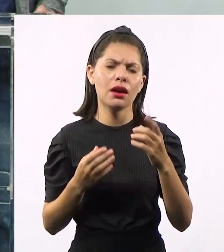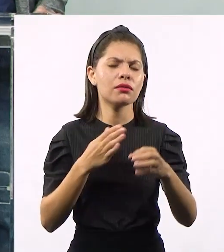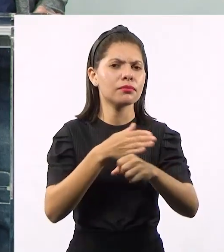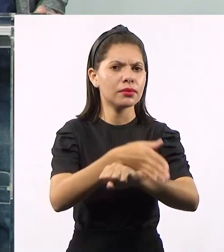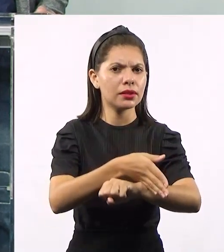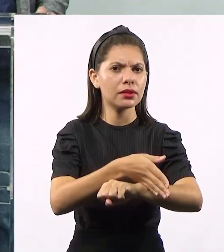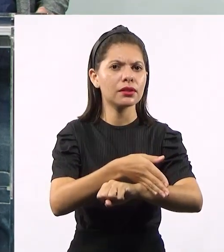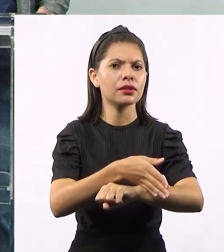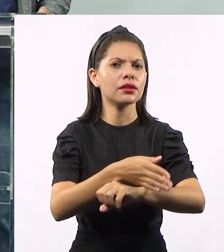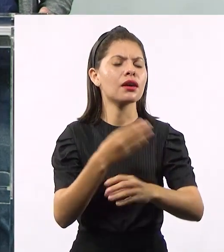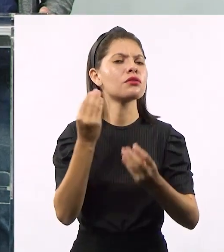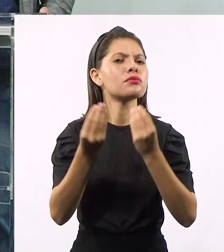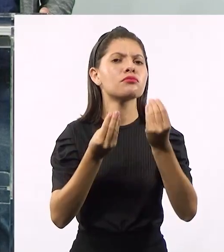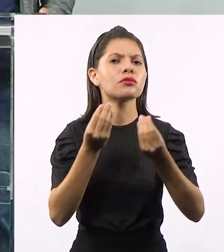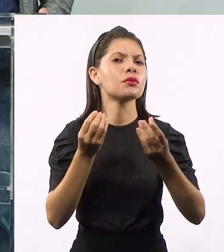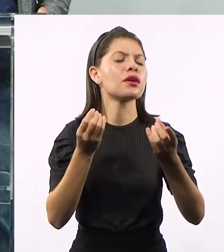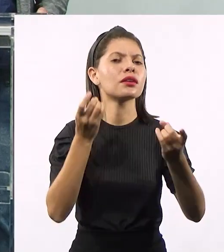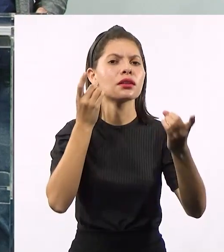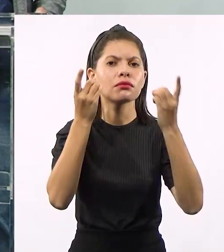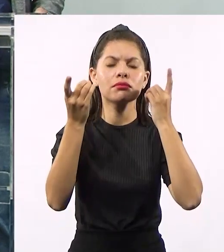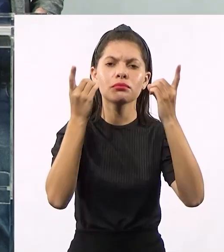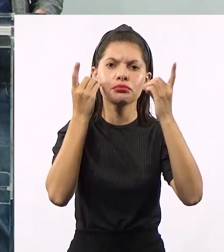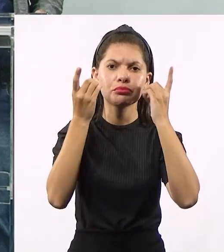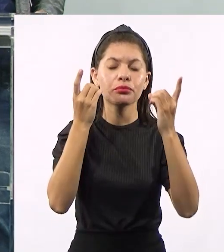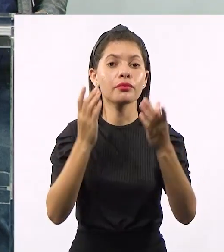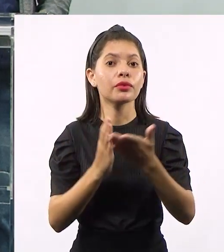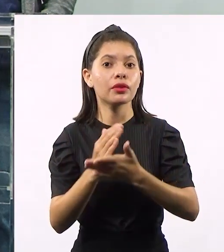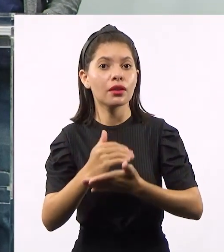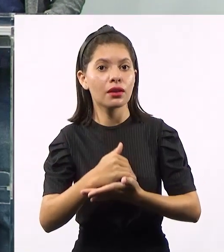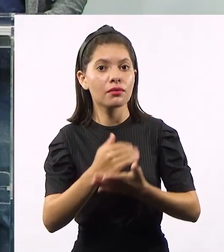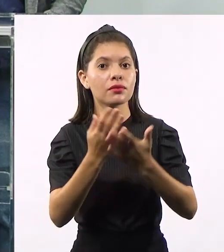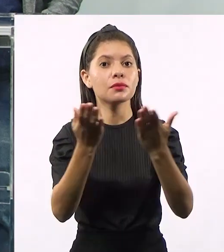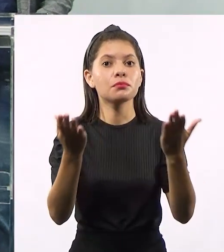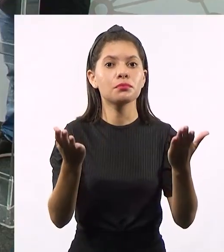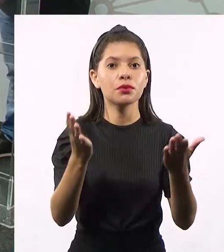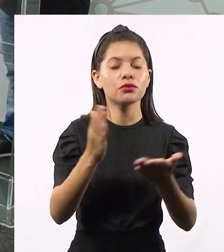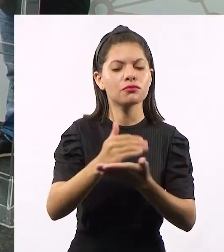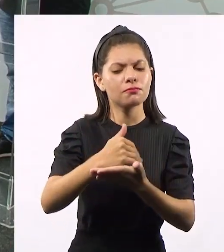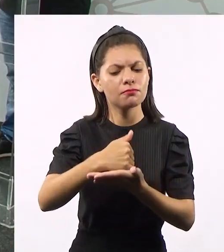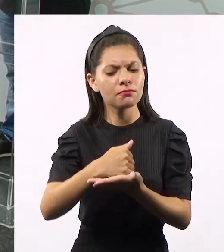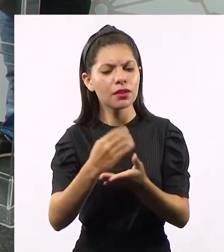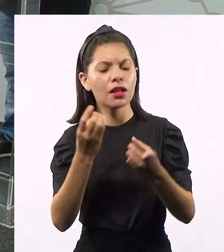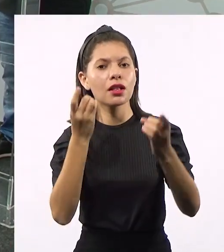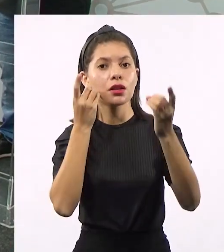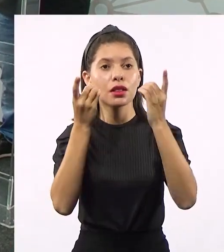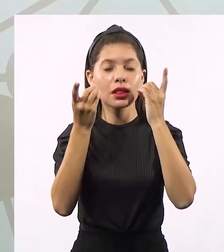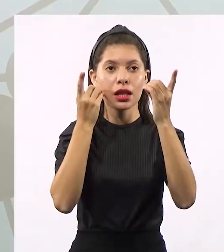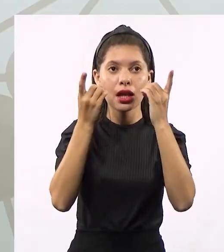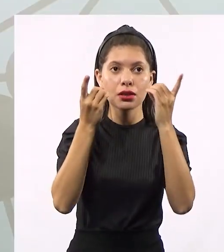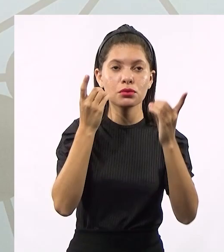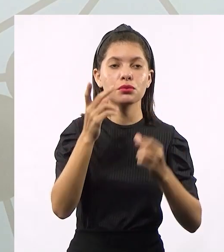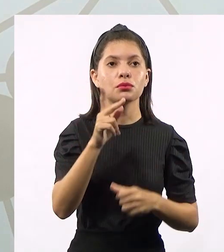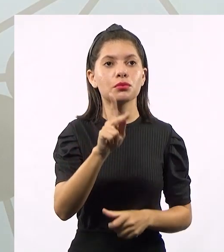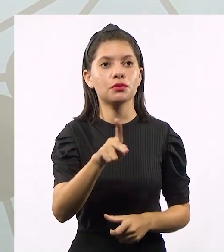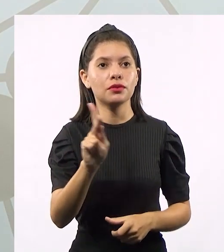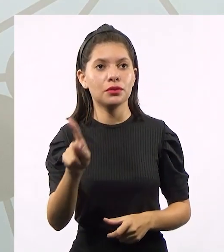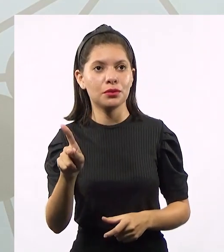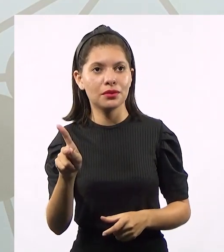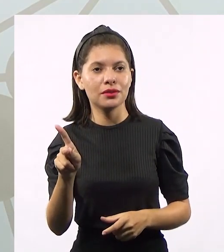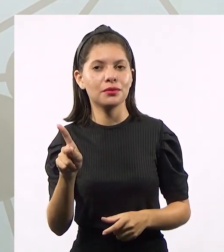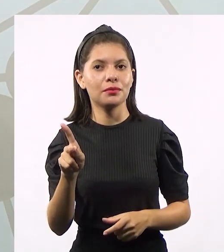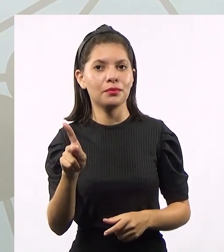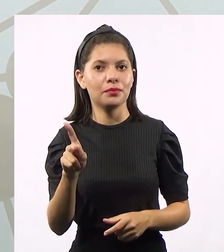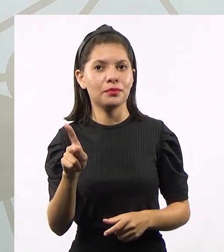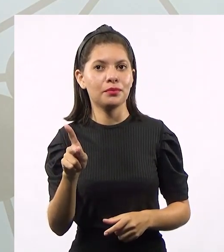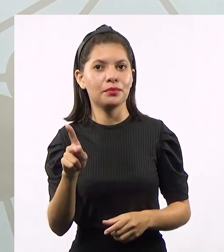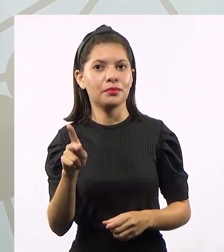dados foram coletados, e aí você pode coletar esses dados também nos professores. Trazer isso para a nossa pesquisa lá no Carmela Dutra, né?